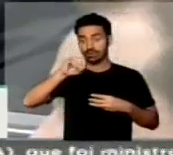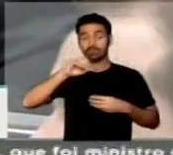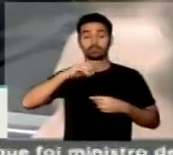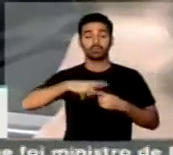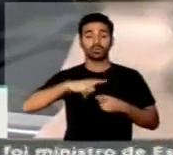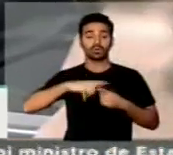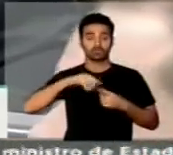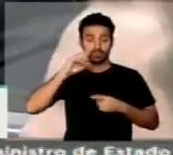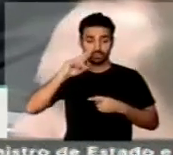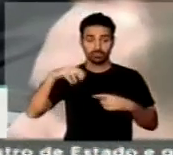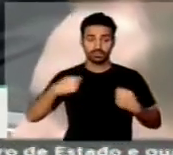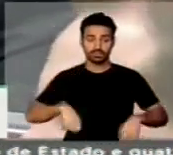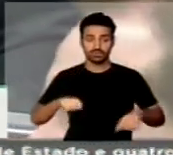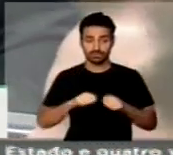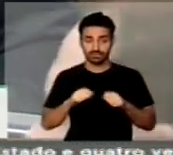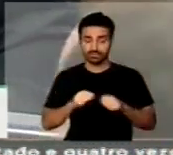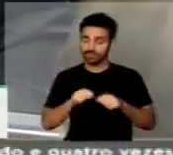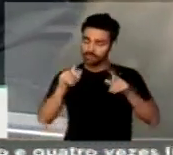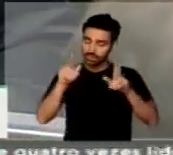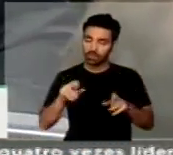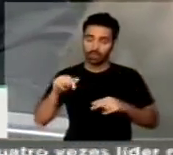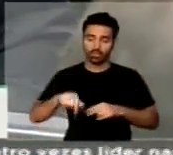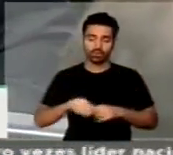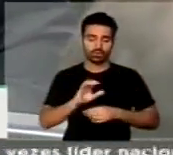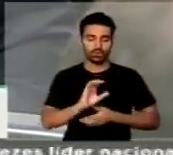que também fazer a mesma coisa aqui no Conselho de Ética.